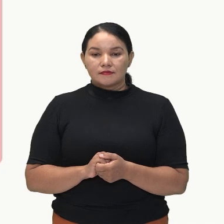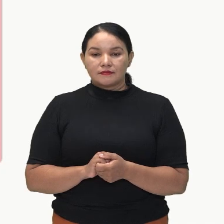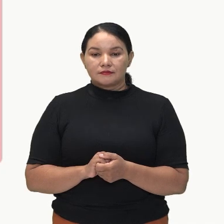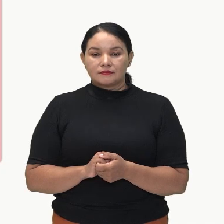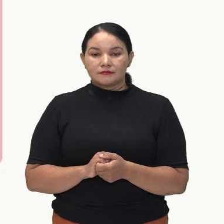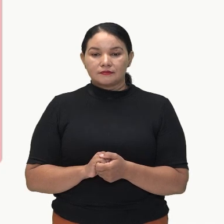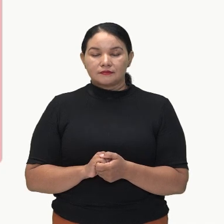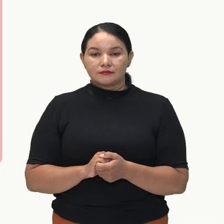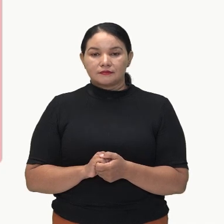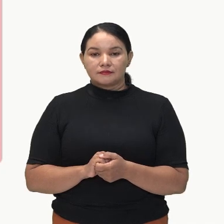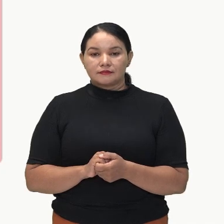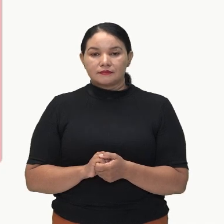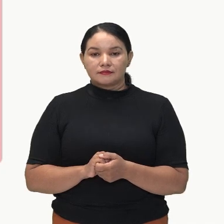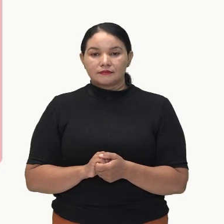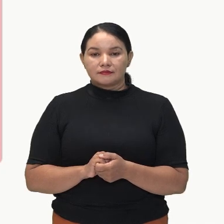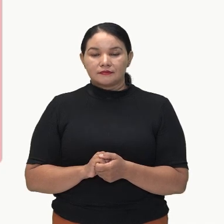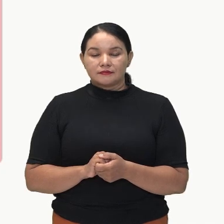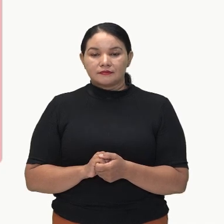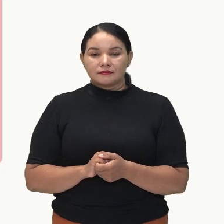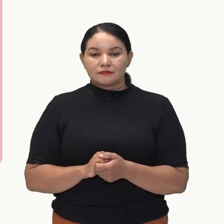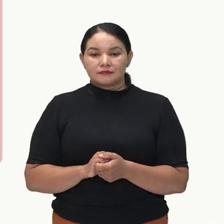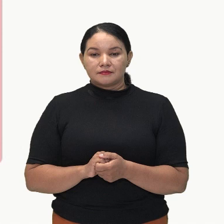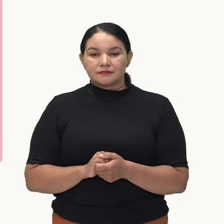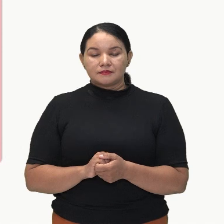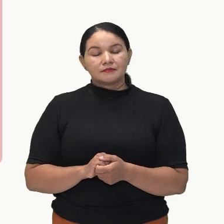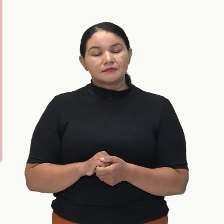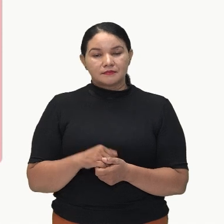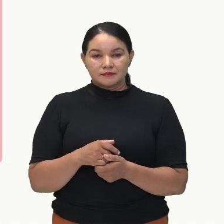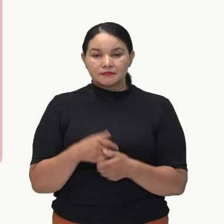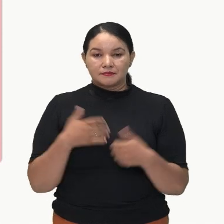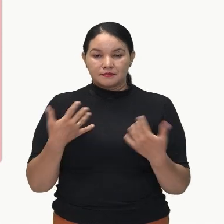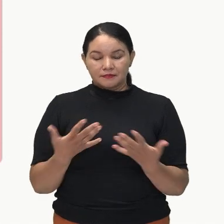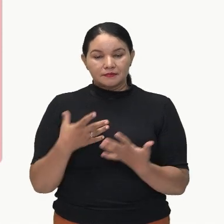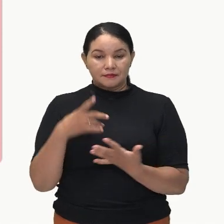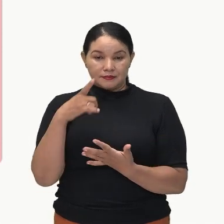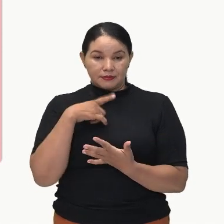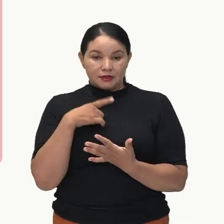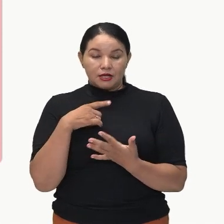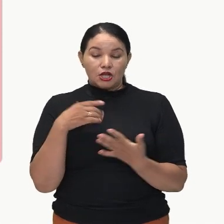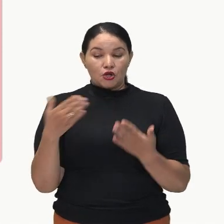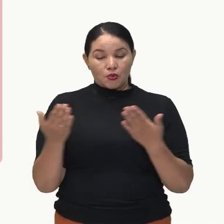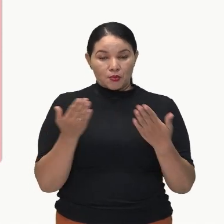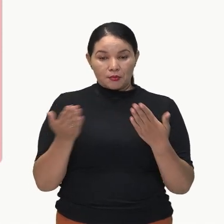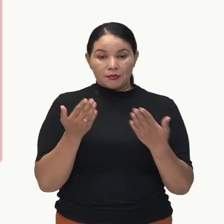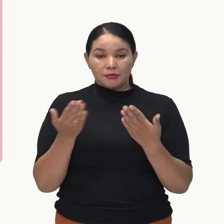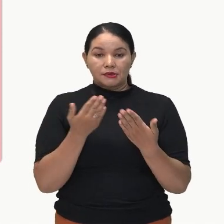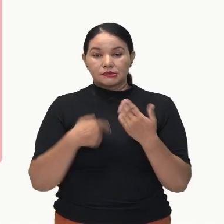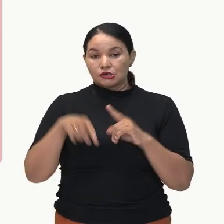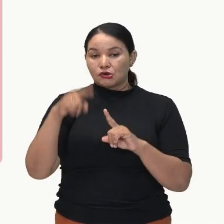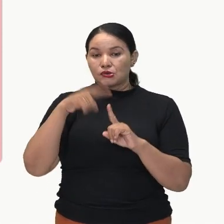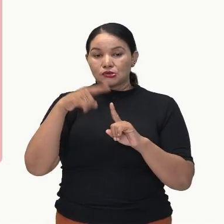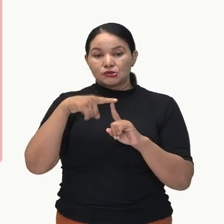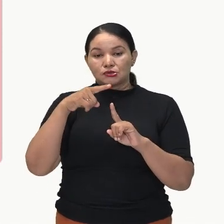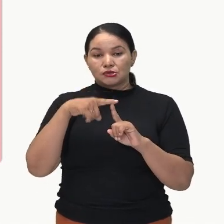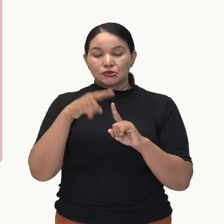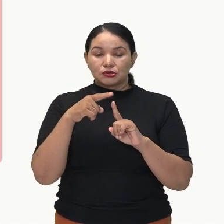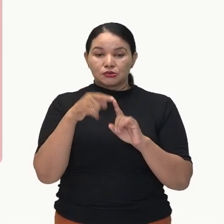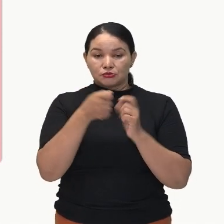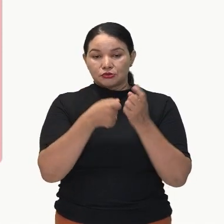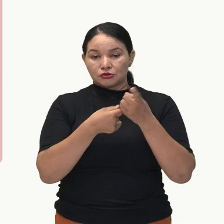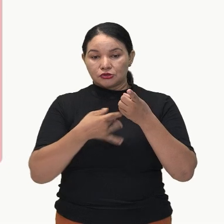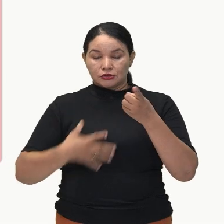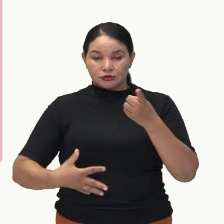ser estética. Então, a gente tem essa comparação nos tipos de descrição. Vamos ver